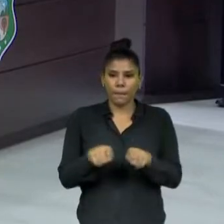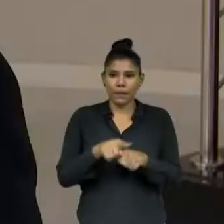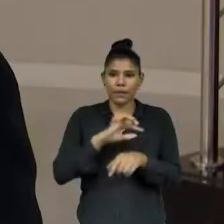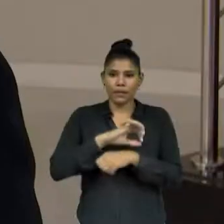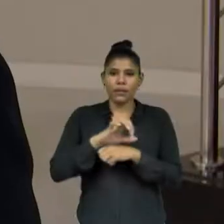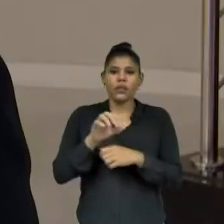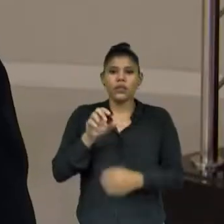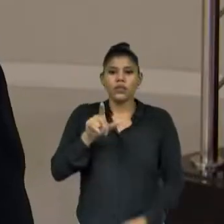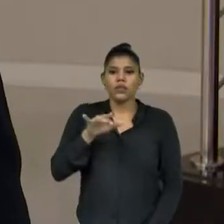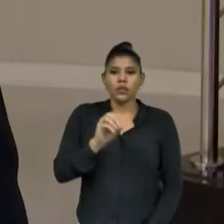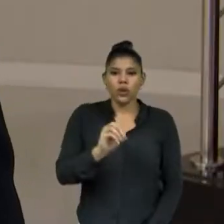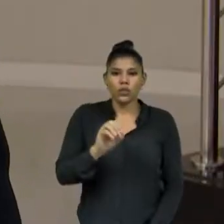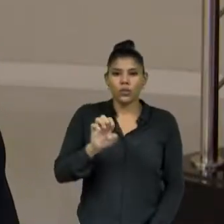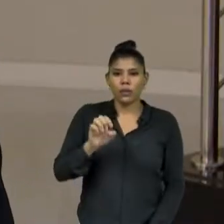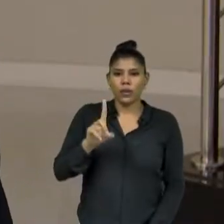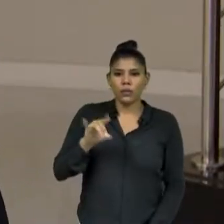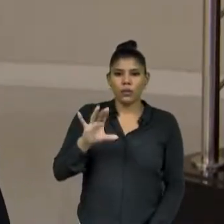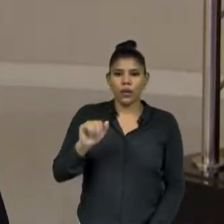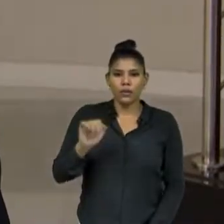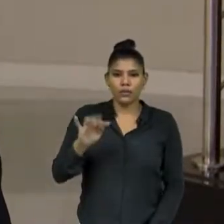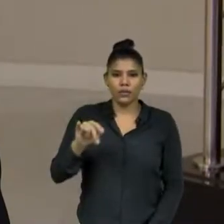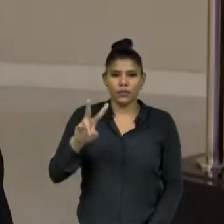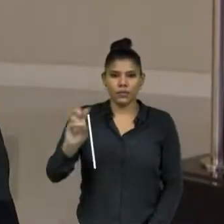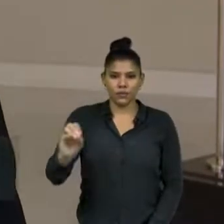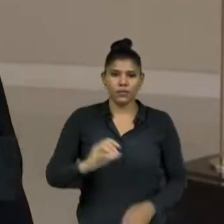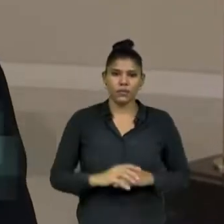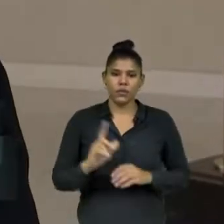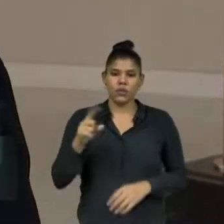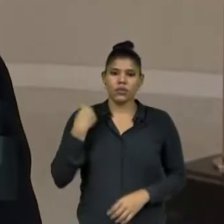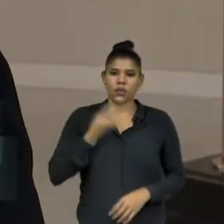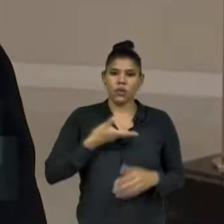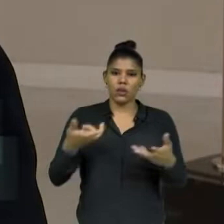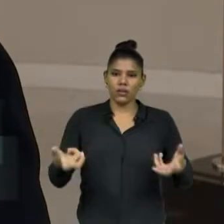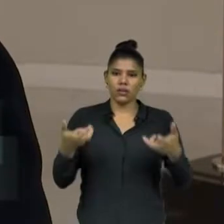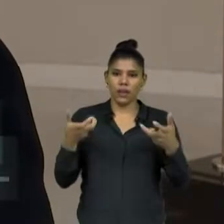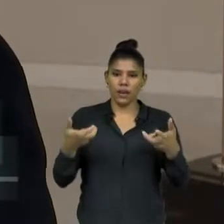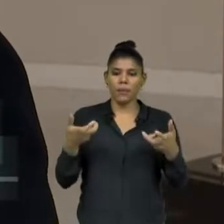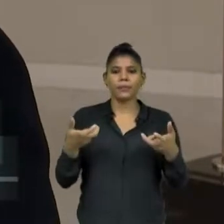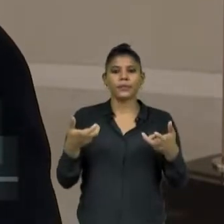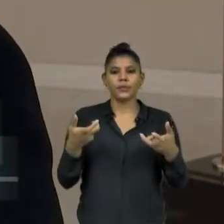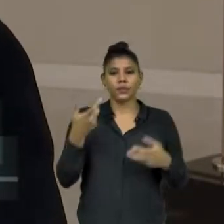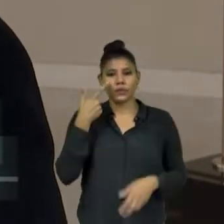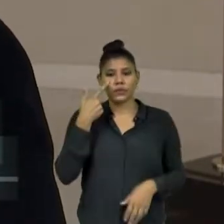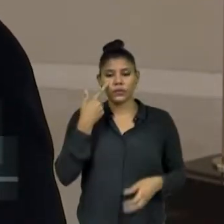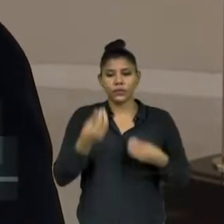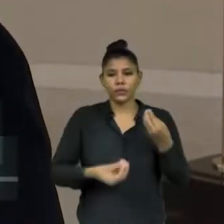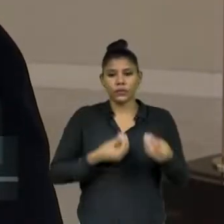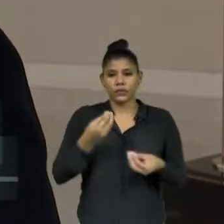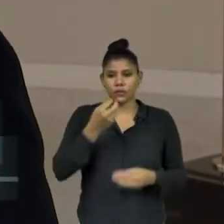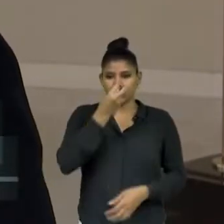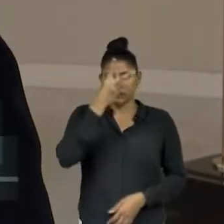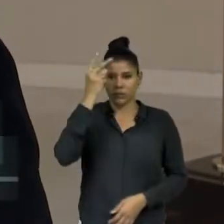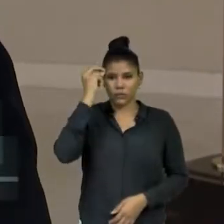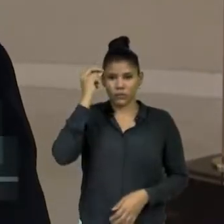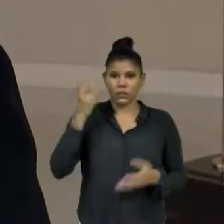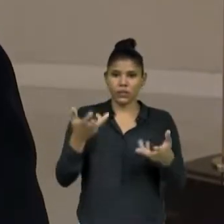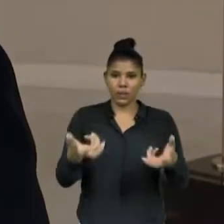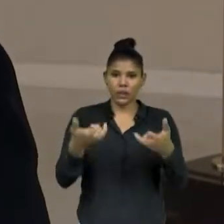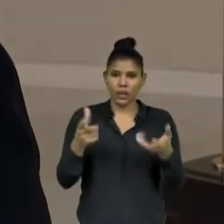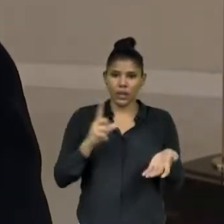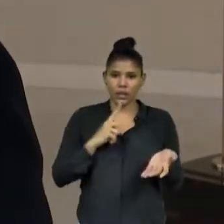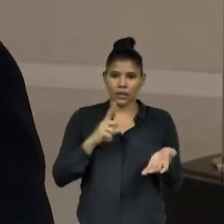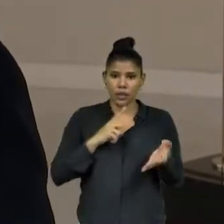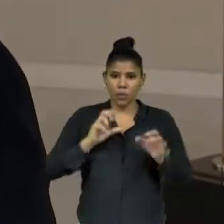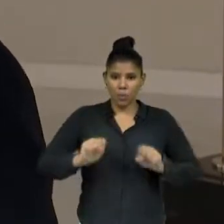Socioeducativo. A gente quer ouvir essas prefeituras e a gente quer ter um protagonismo maior